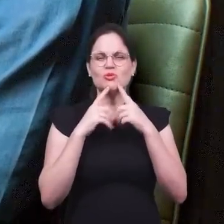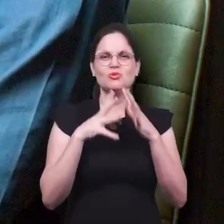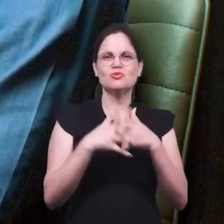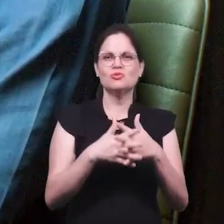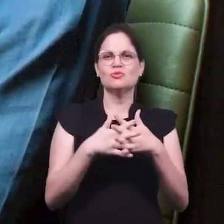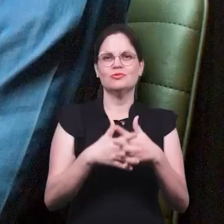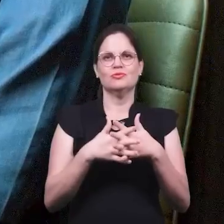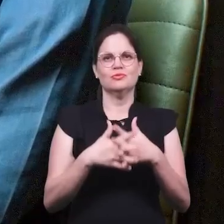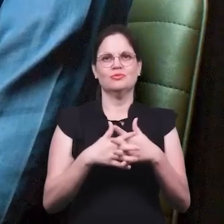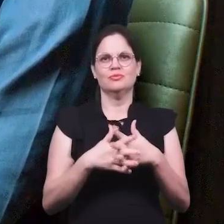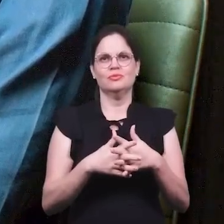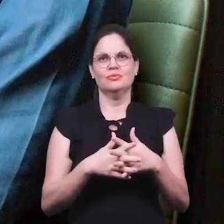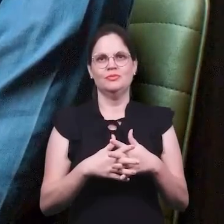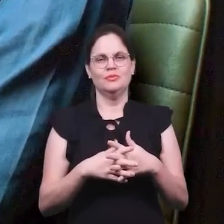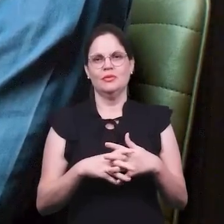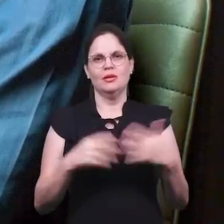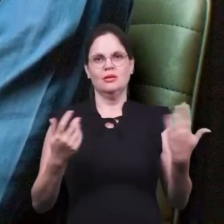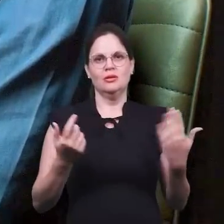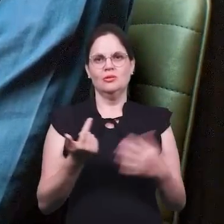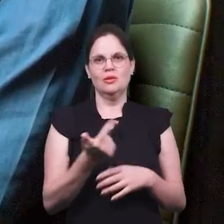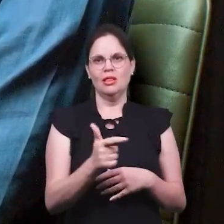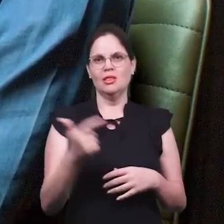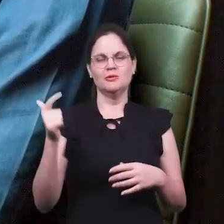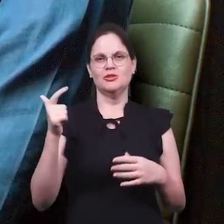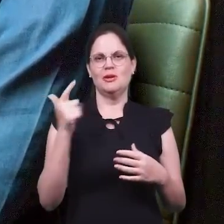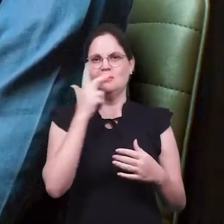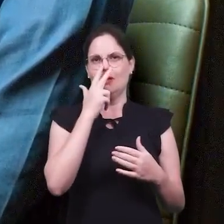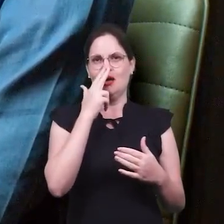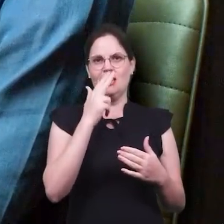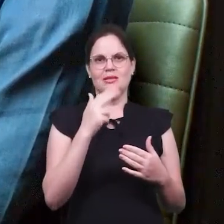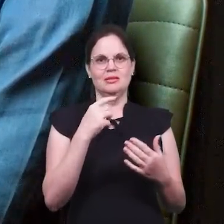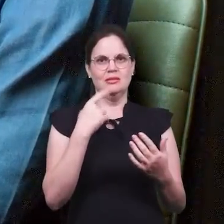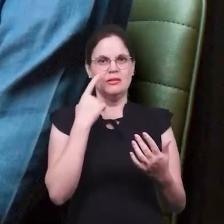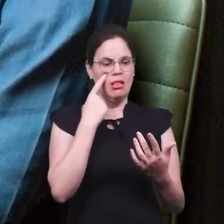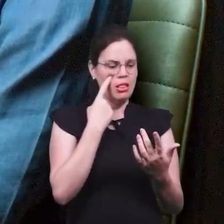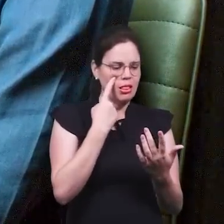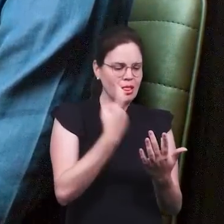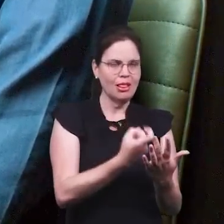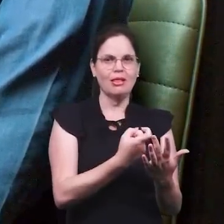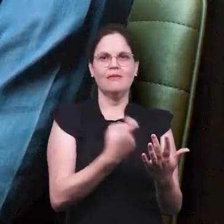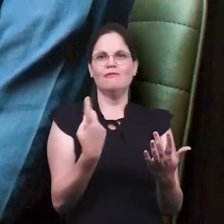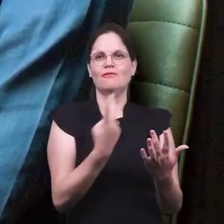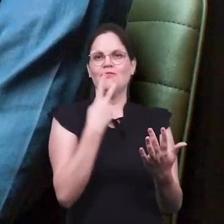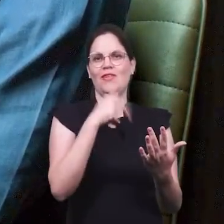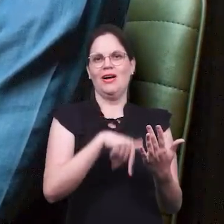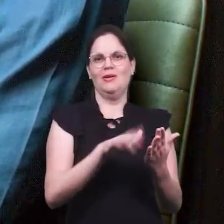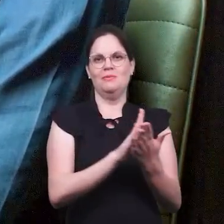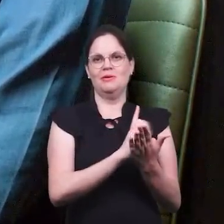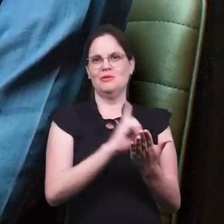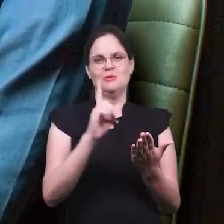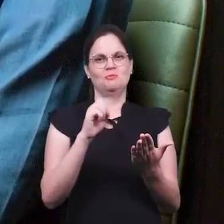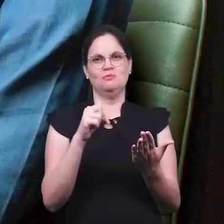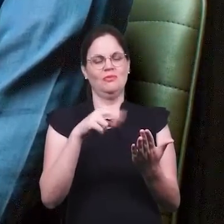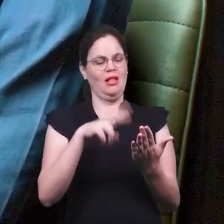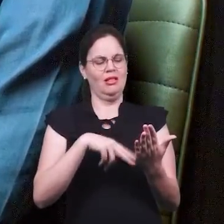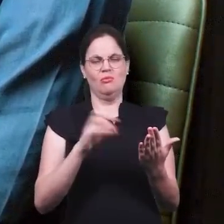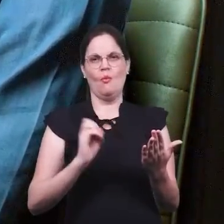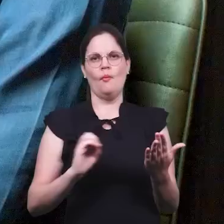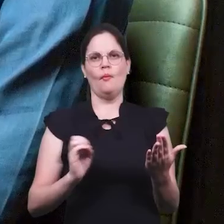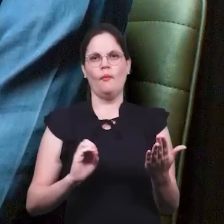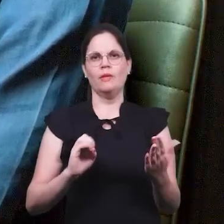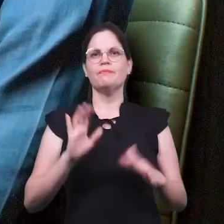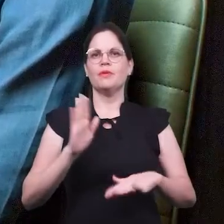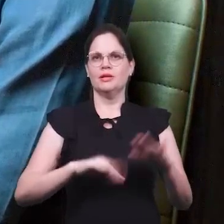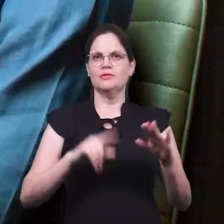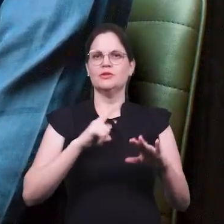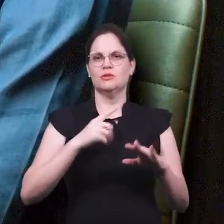época também eu não dava tanto valor para ler a Bíblia, eu não, às vezes, me encontrava em situações